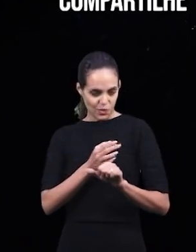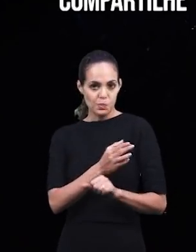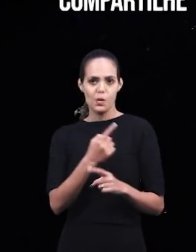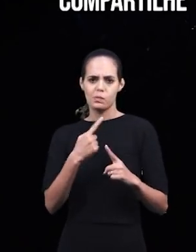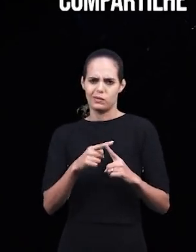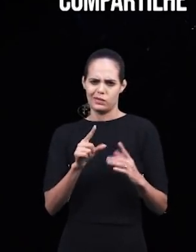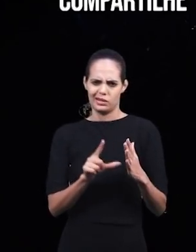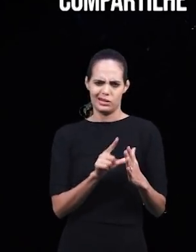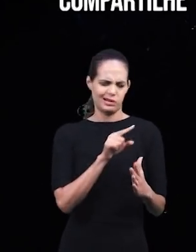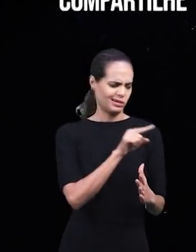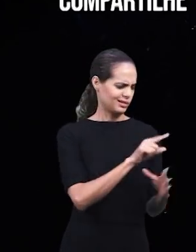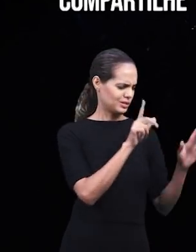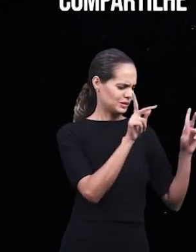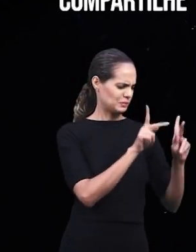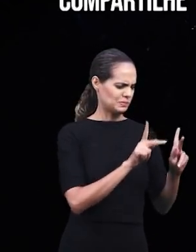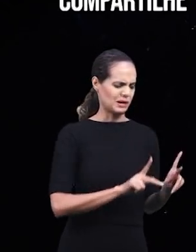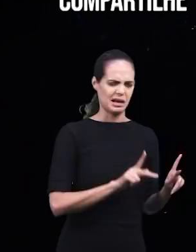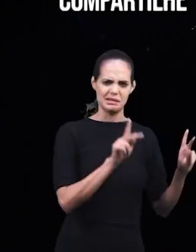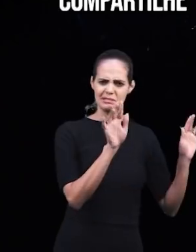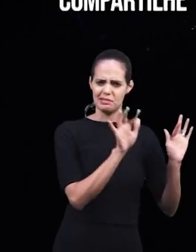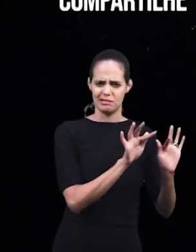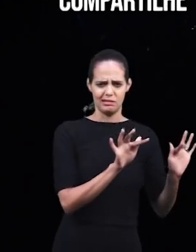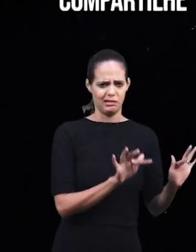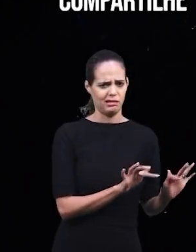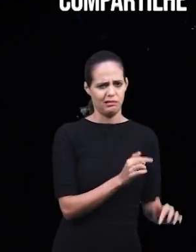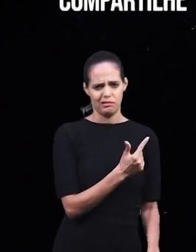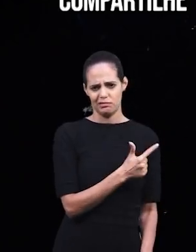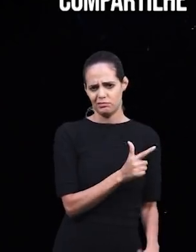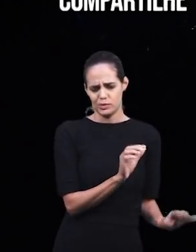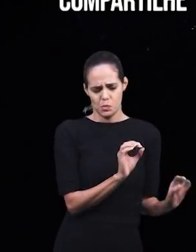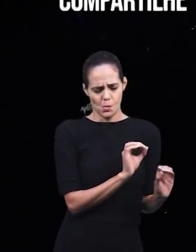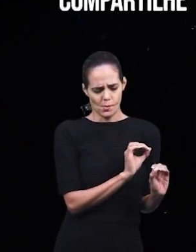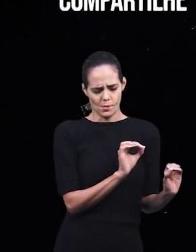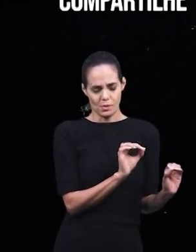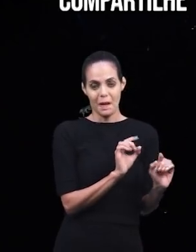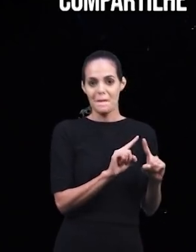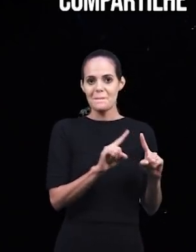paz nem alegria, até que o